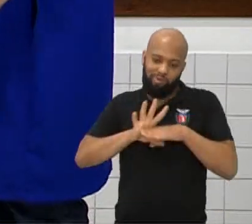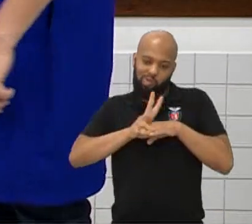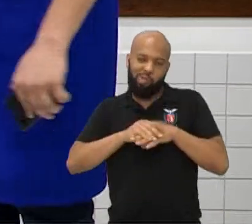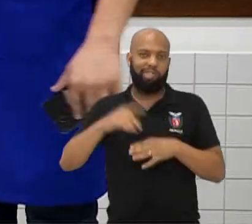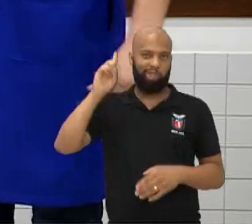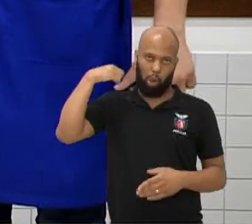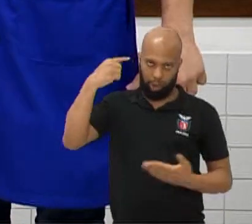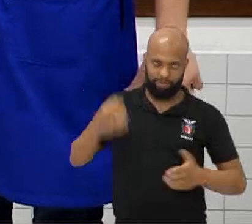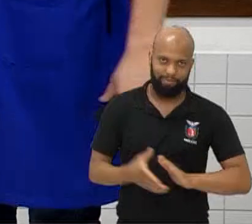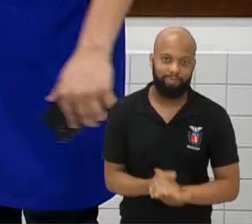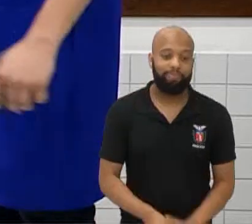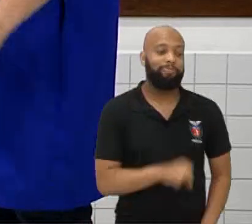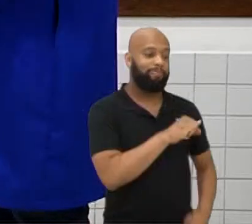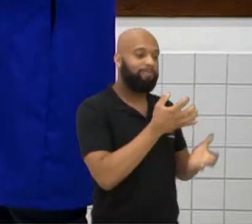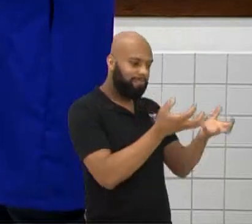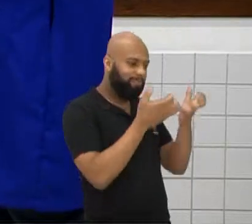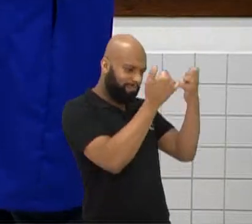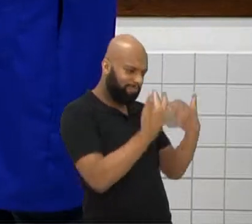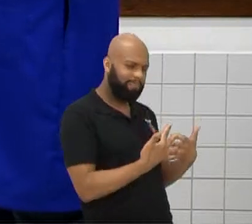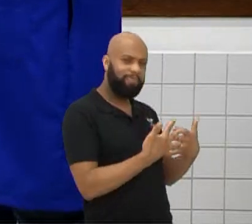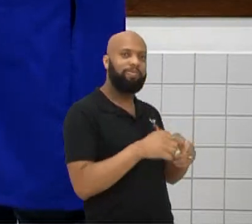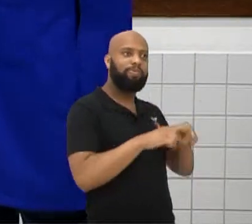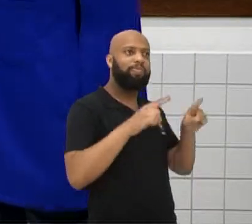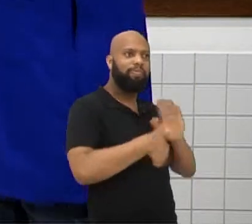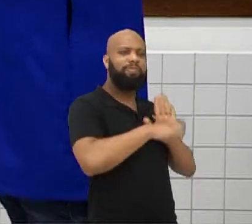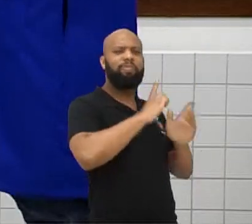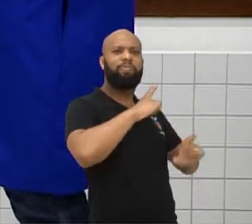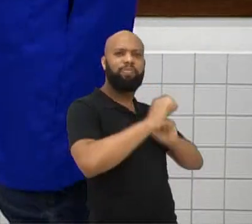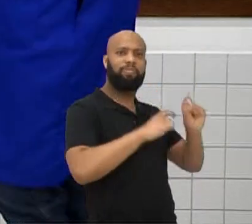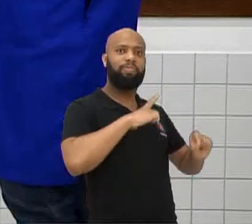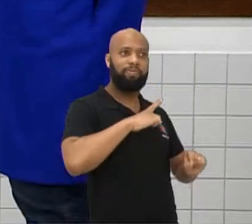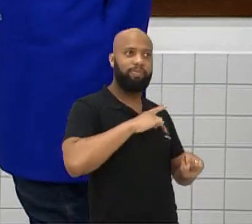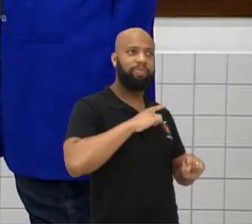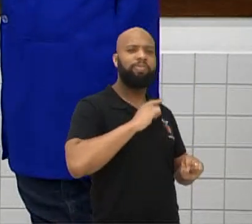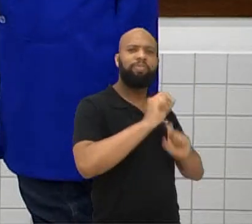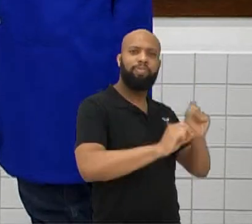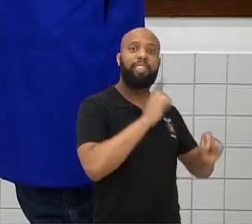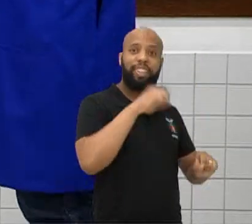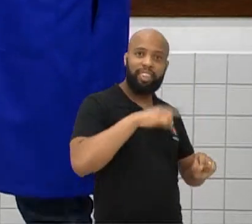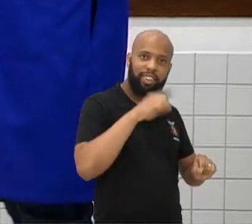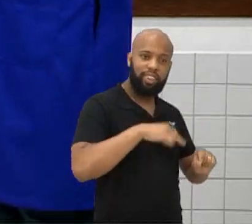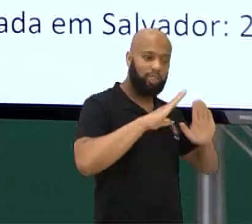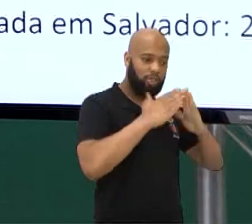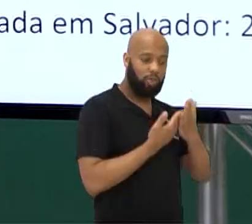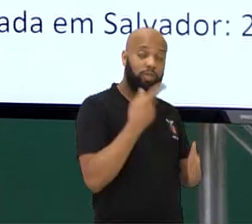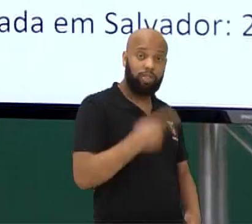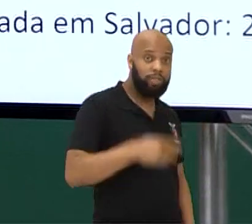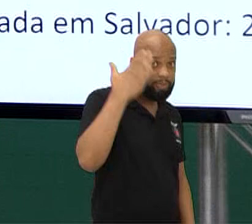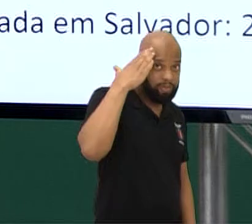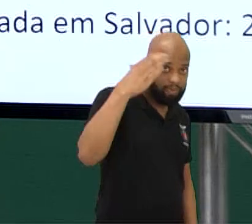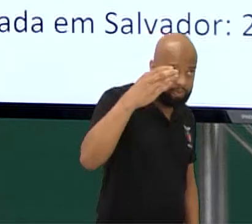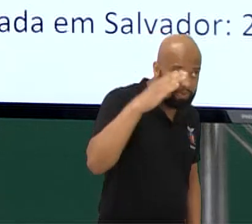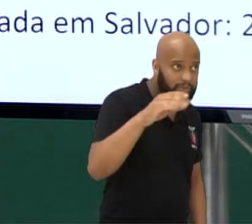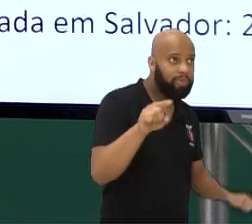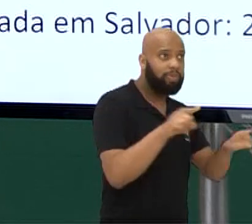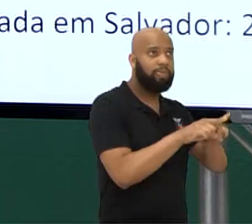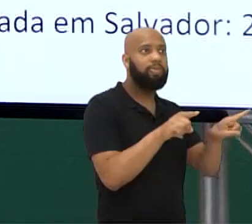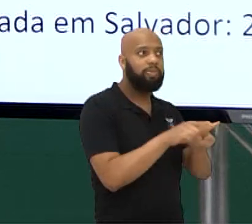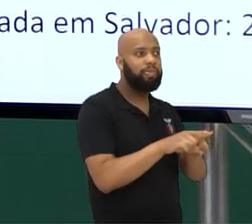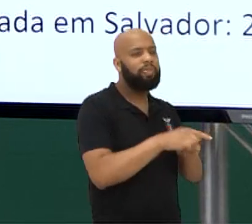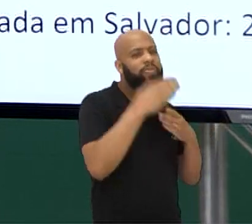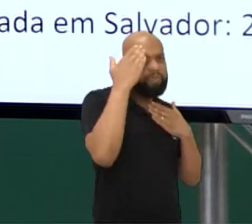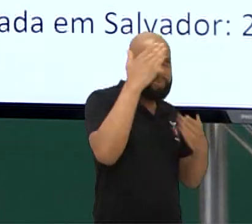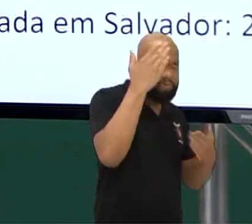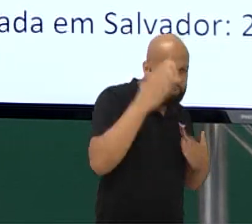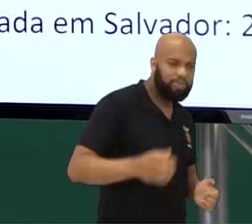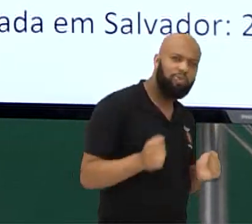E você gostaria de descrever para a gente a viagem? Mas antes disso, Colégio Estadual Guilherme Pereira Neto, em Curitiba. Abilaine, obrigado